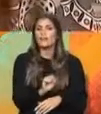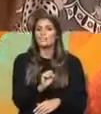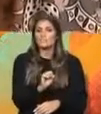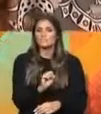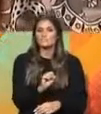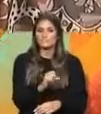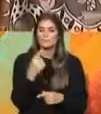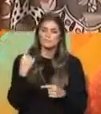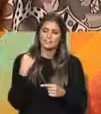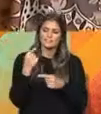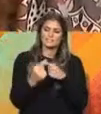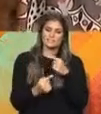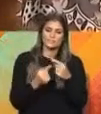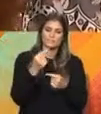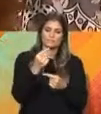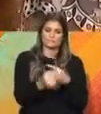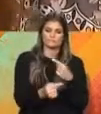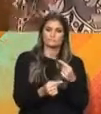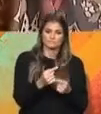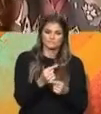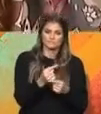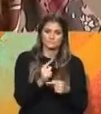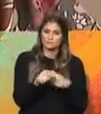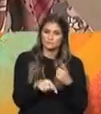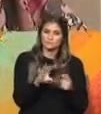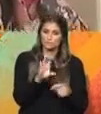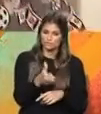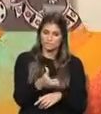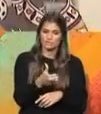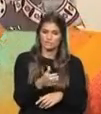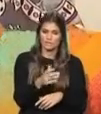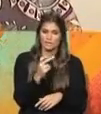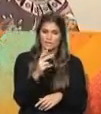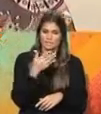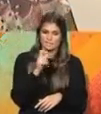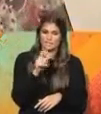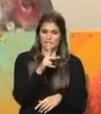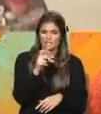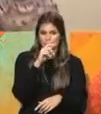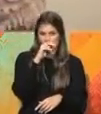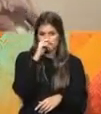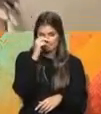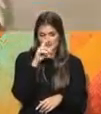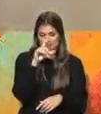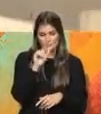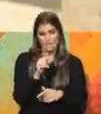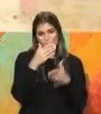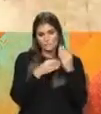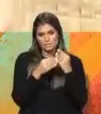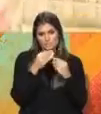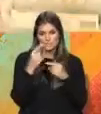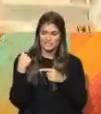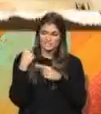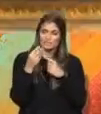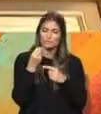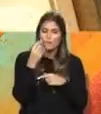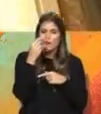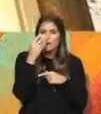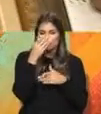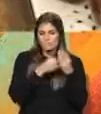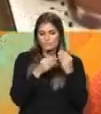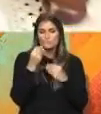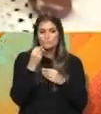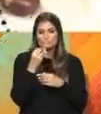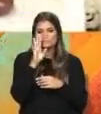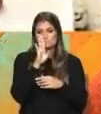Portanto, era uma tradição e é uma tradição que temos no nosso concelho. Adelaide, neste caso, também é bordadeira, aprendeu esta tradição. Como é que aprendeu? Com quem é que aprendeu?